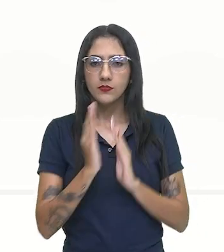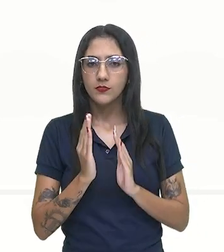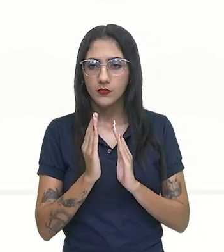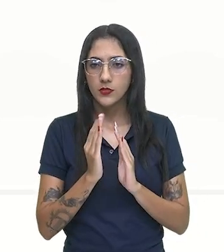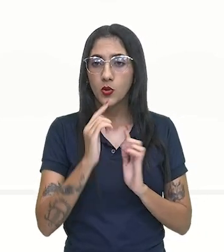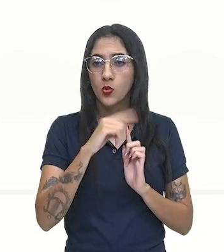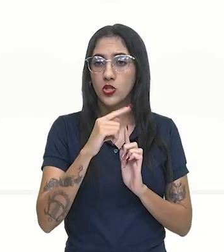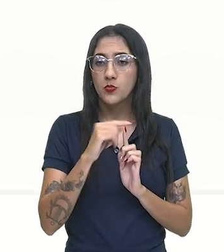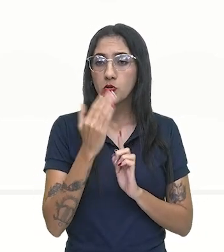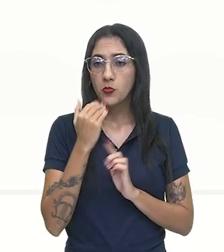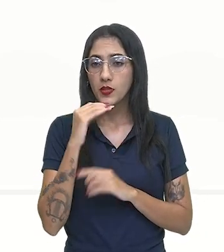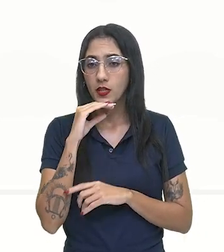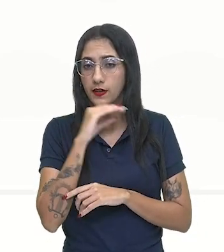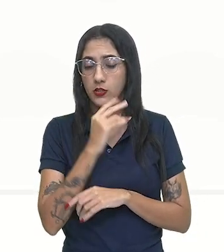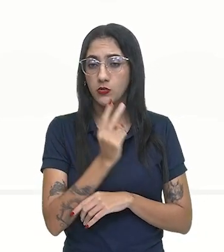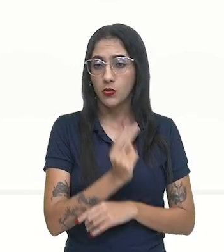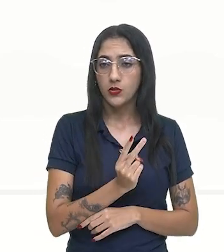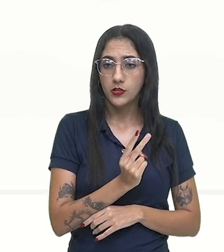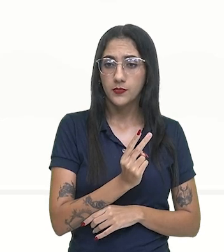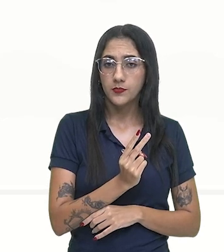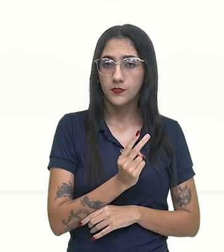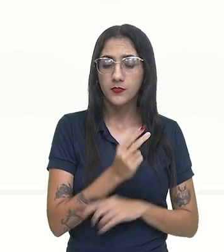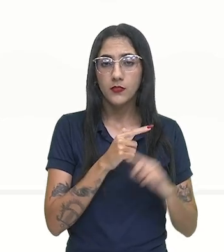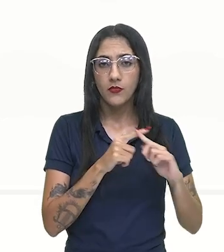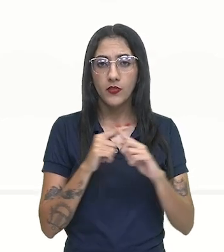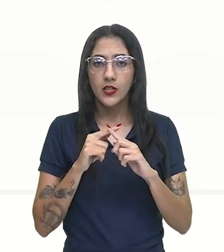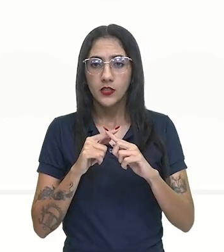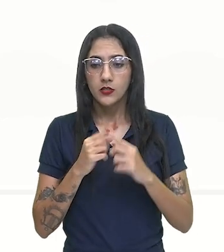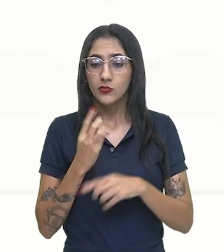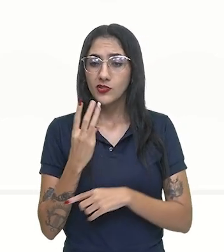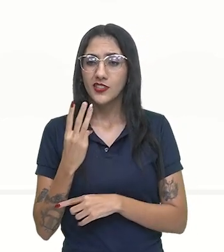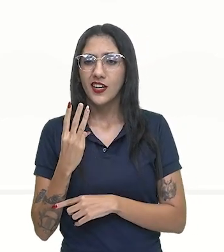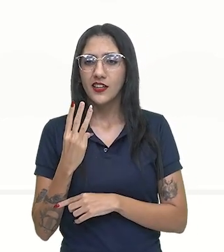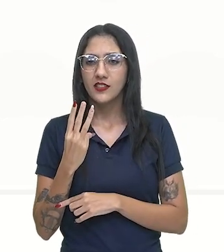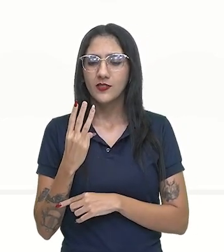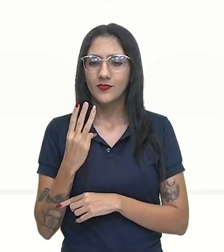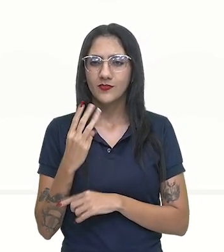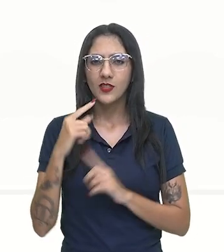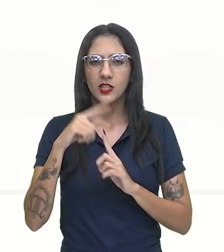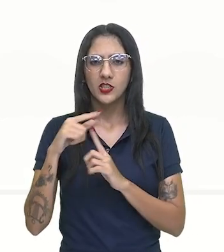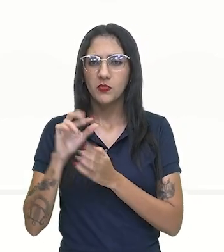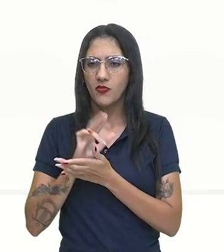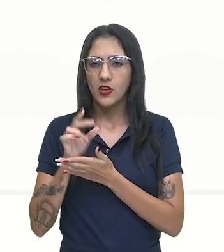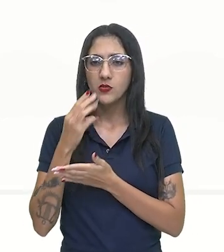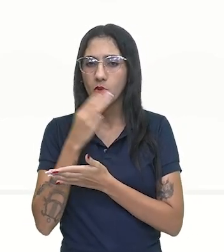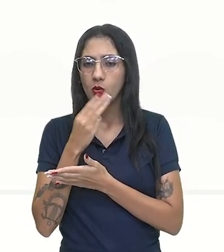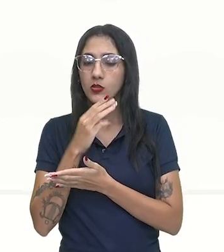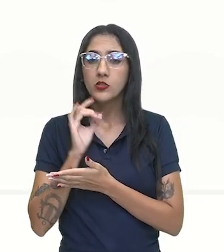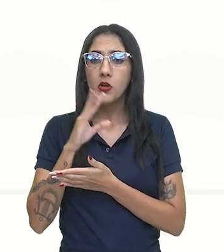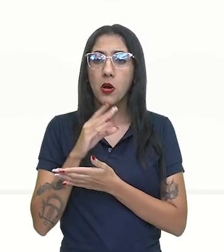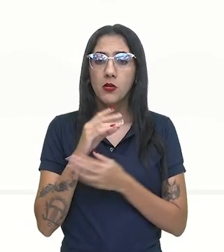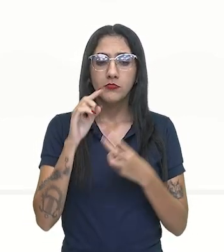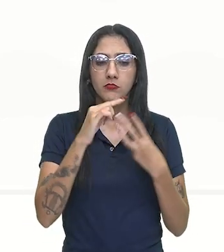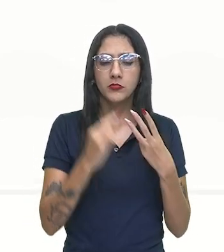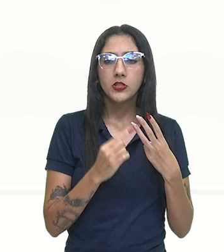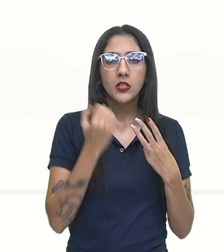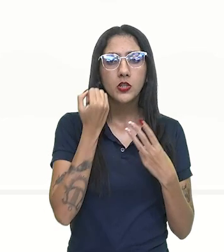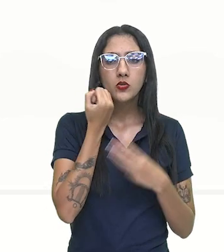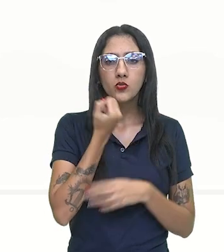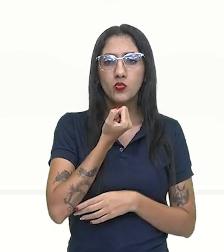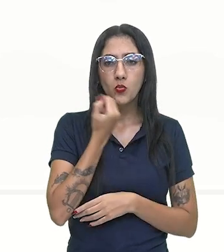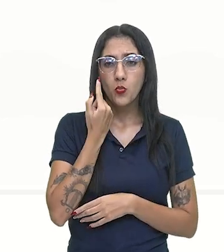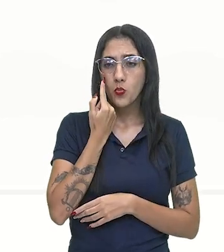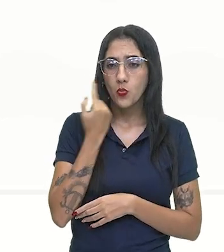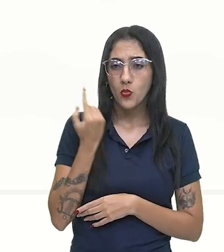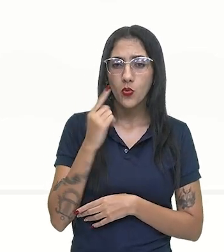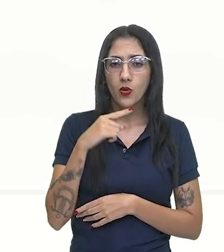pratos quentes e os 2 tipos de sobremesa, fazer uma multiplicação entre eles. Nós vamos